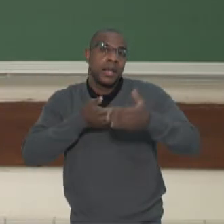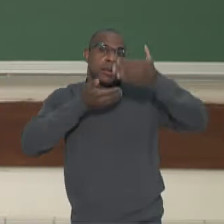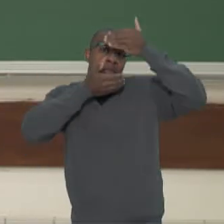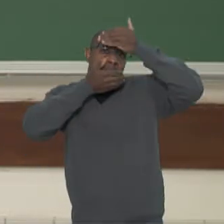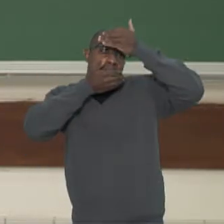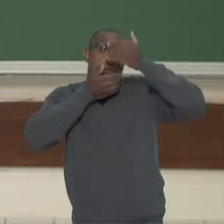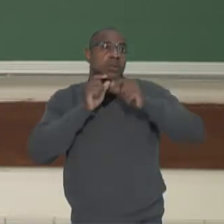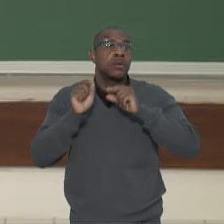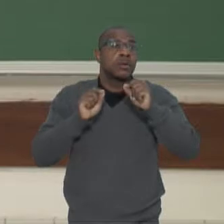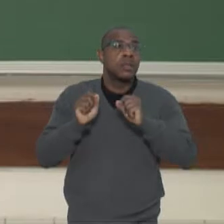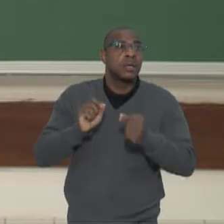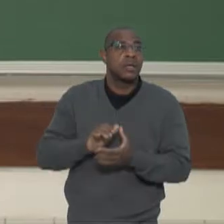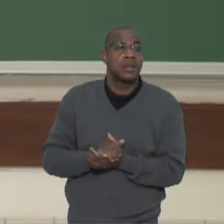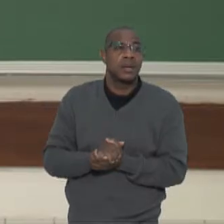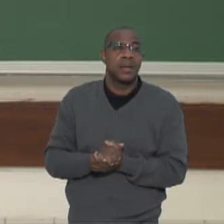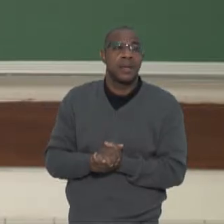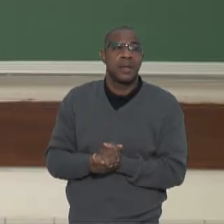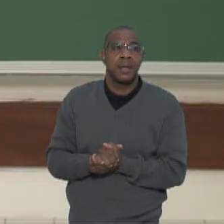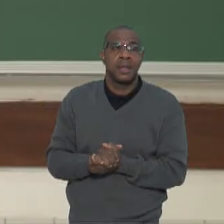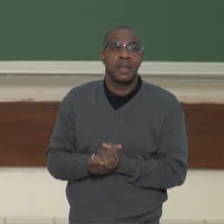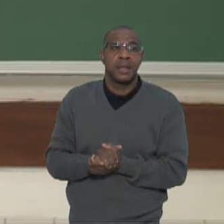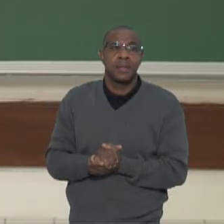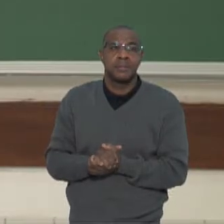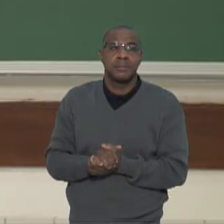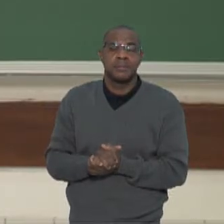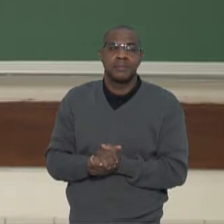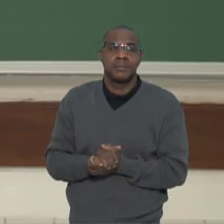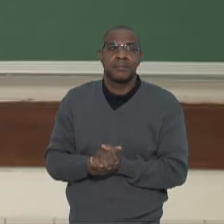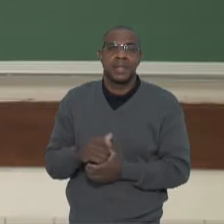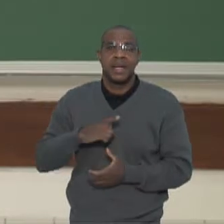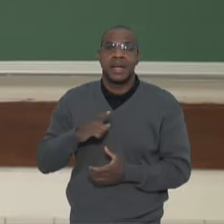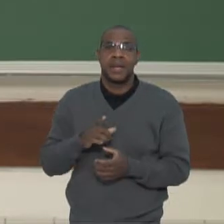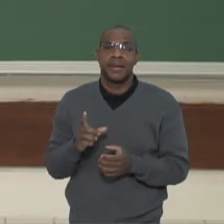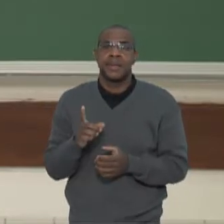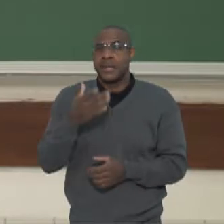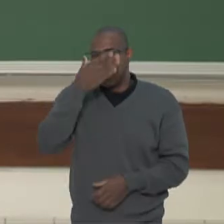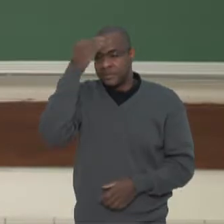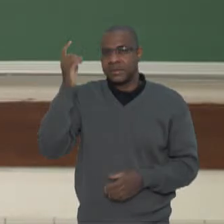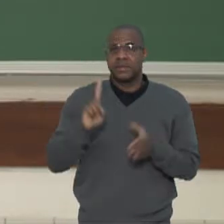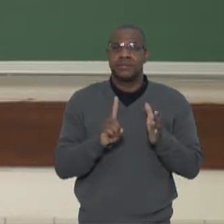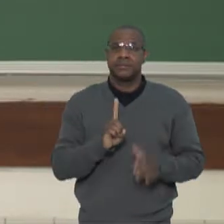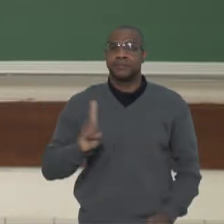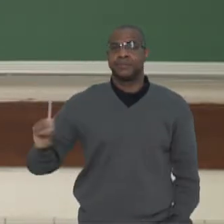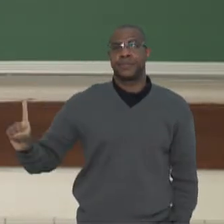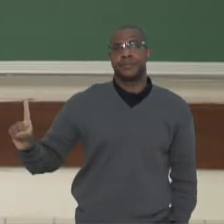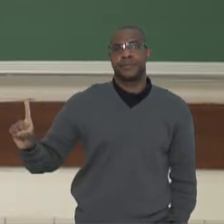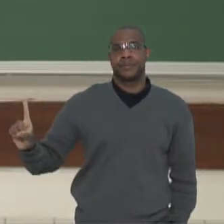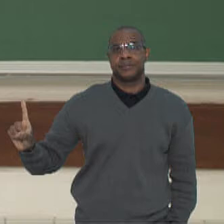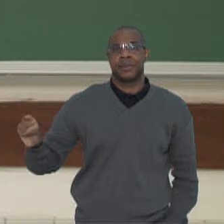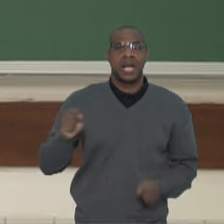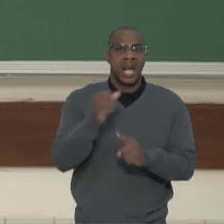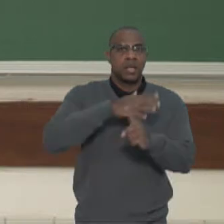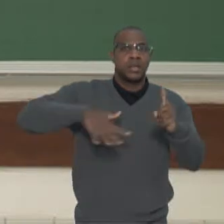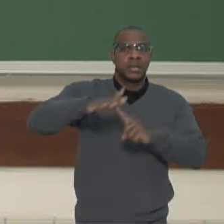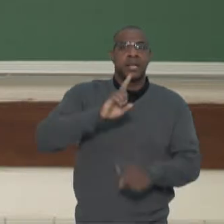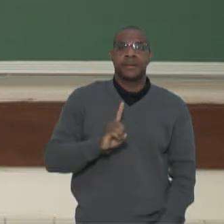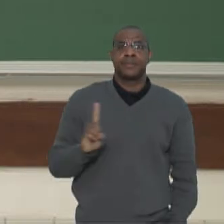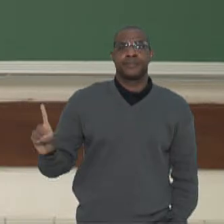ela tem que se cobrir, né? Ela é deixada de lado aí por algumas questões